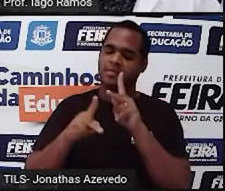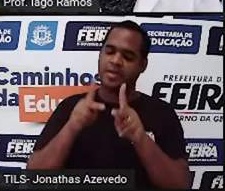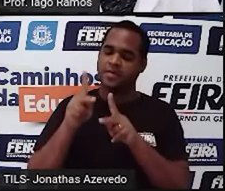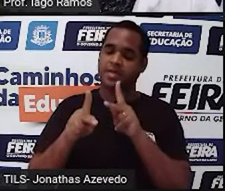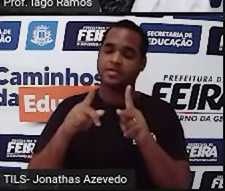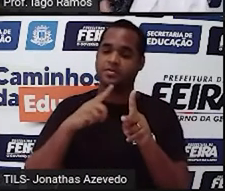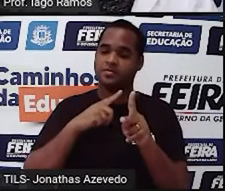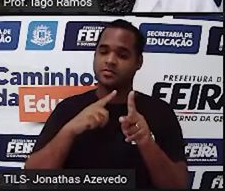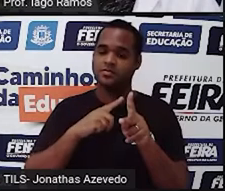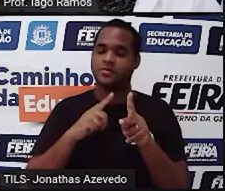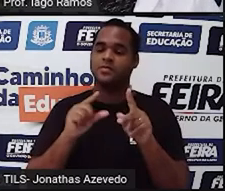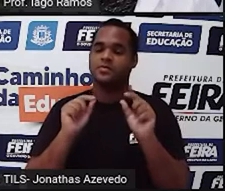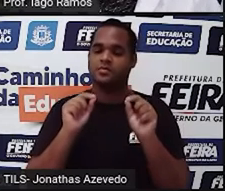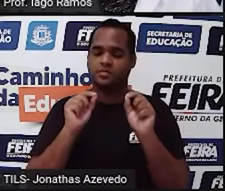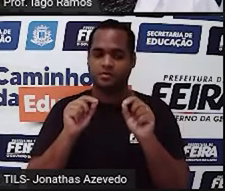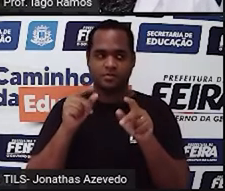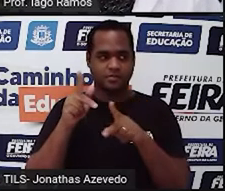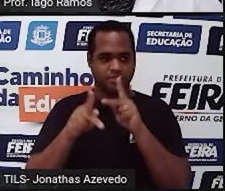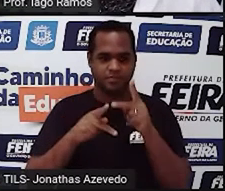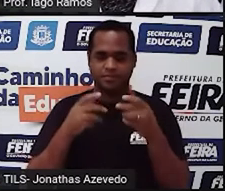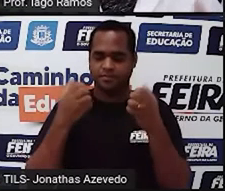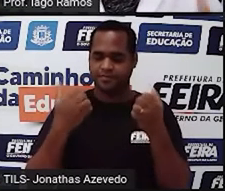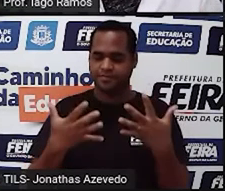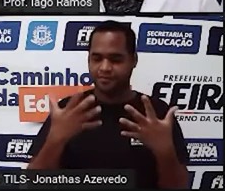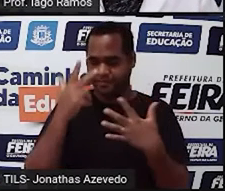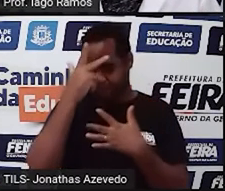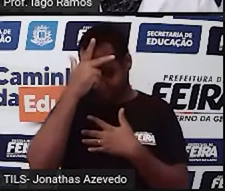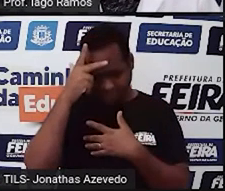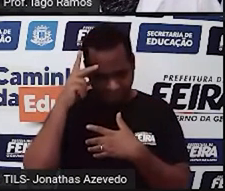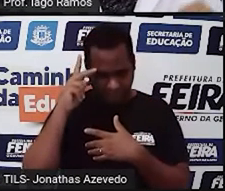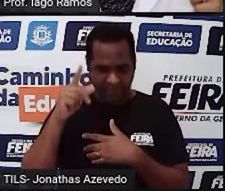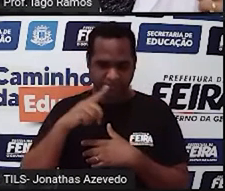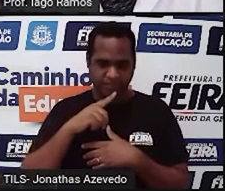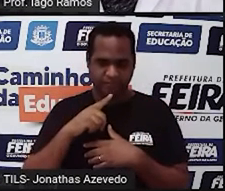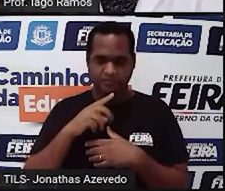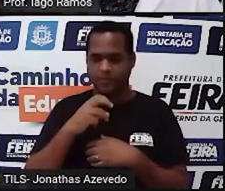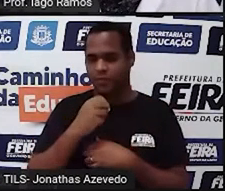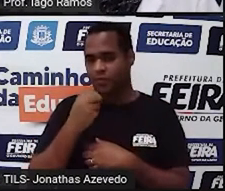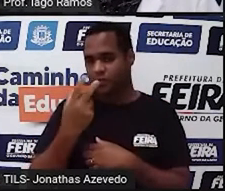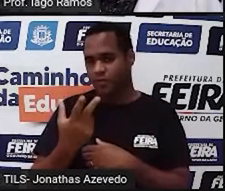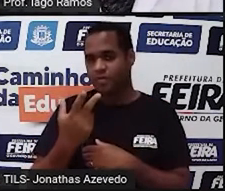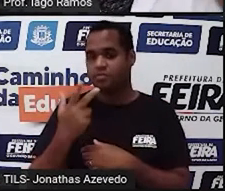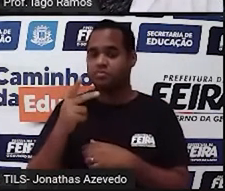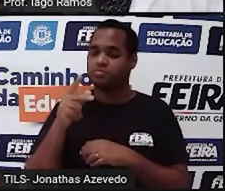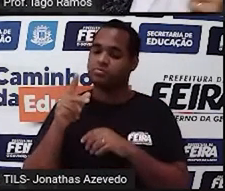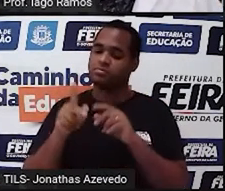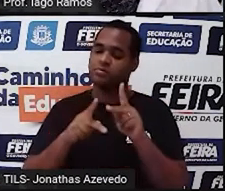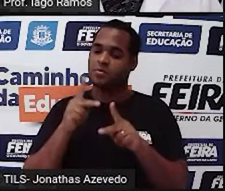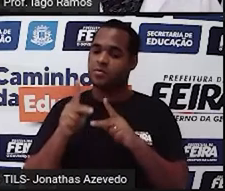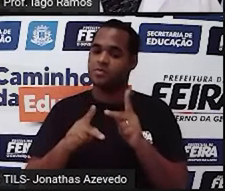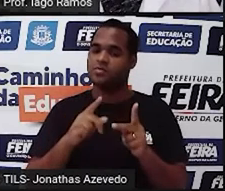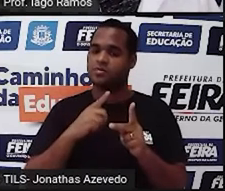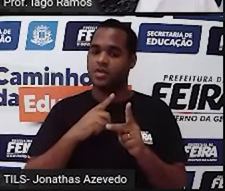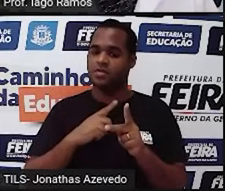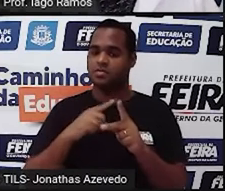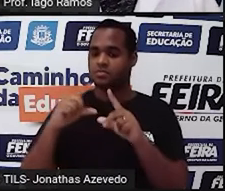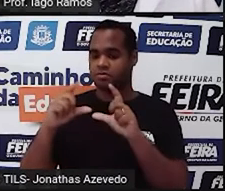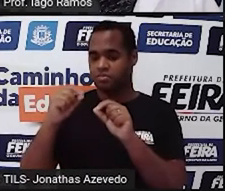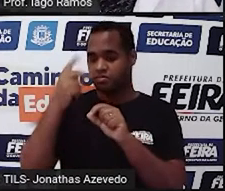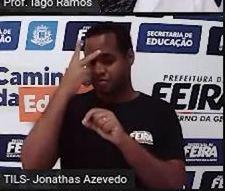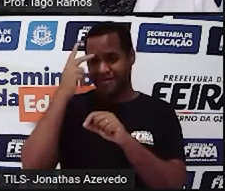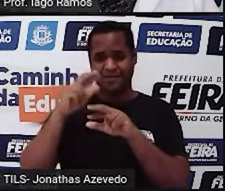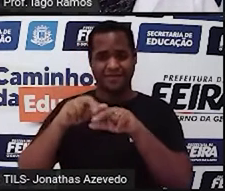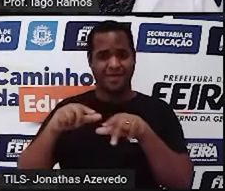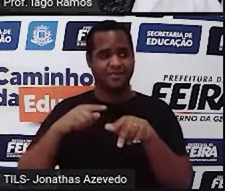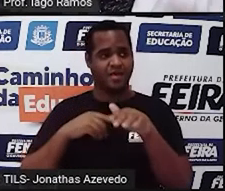que tem mais pessoas morando nele ou Qual é aquele menos populoso que tem menos pessoas morando